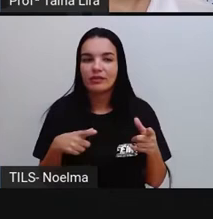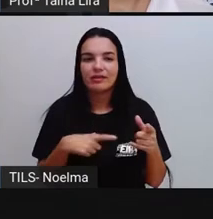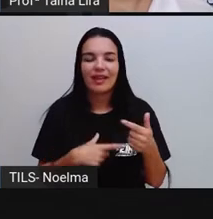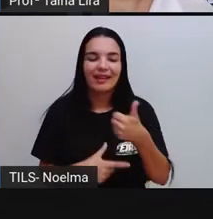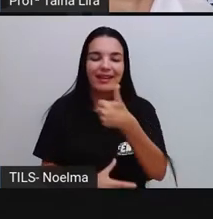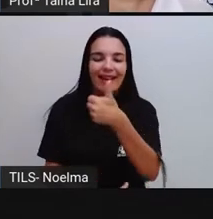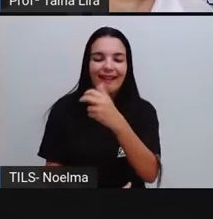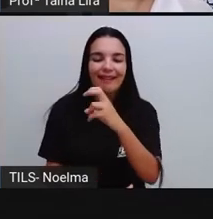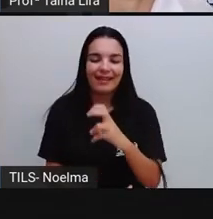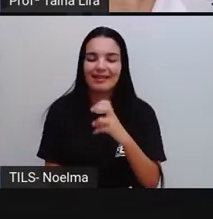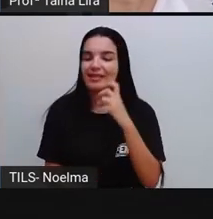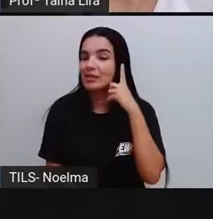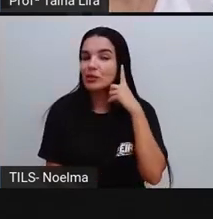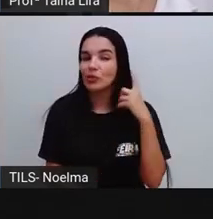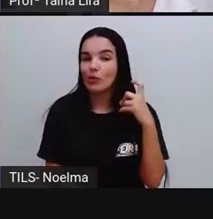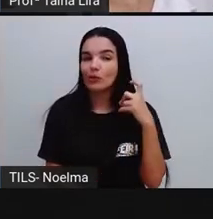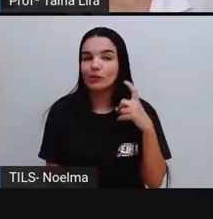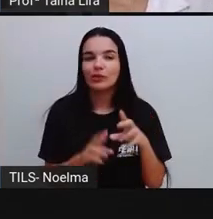sons diferentes.